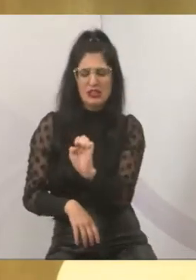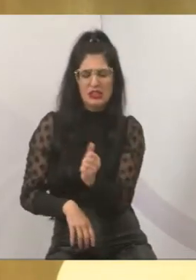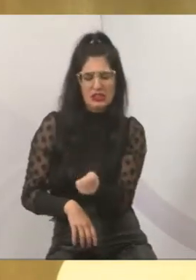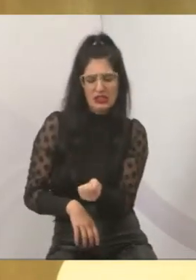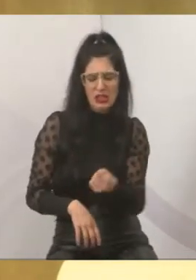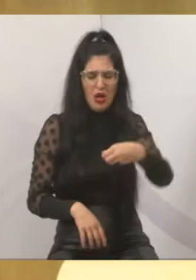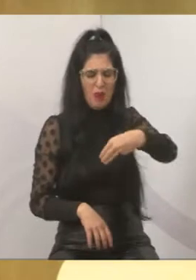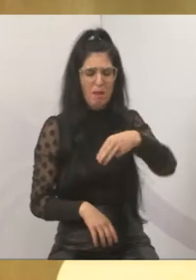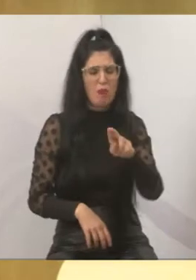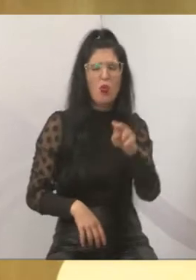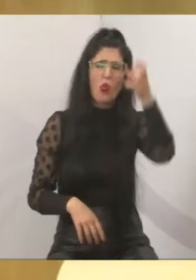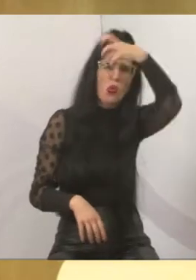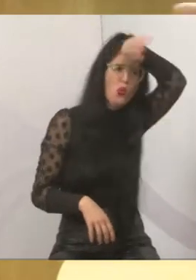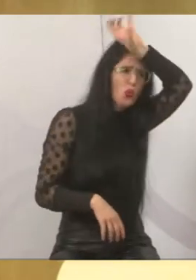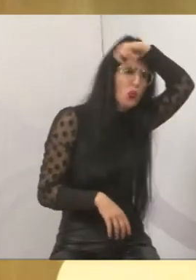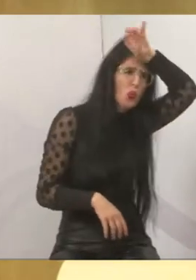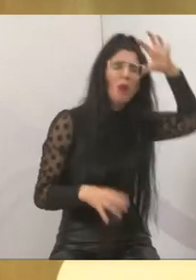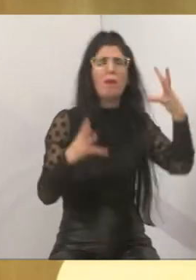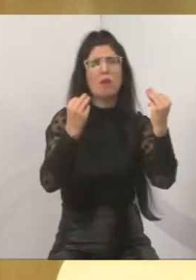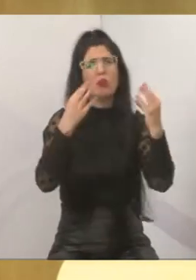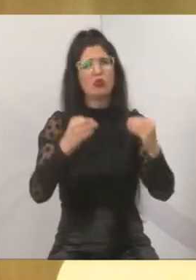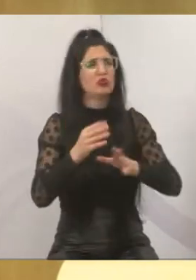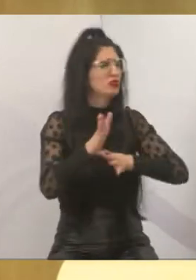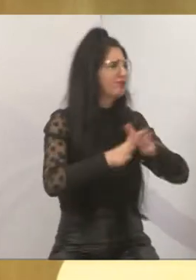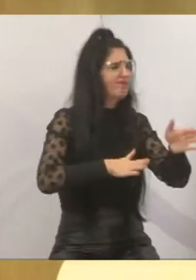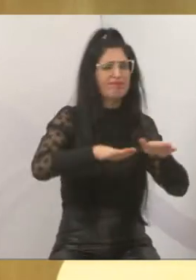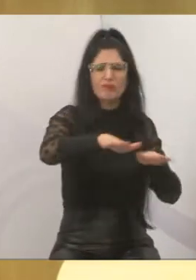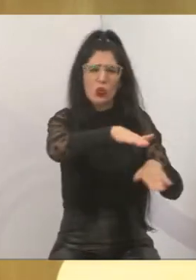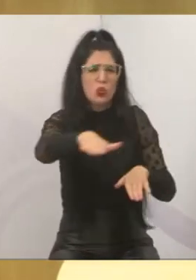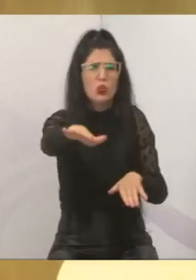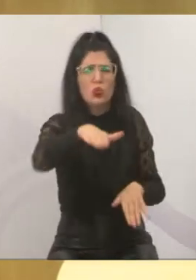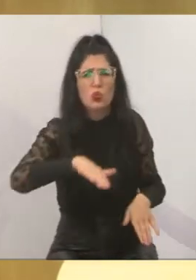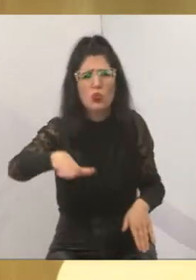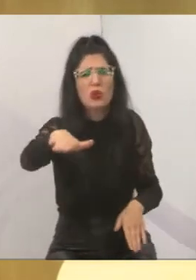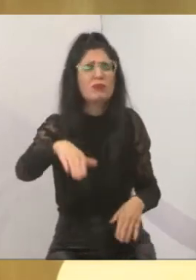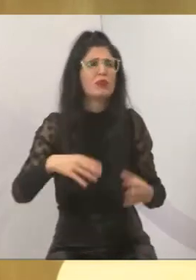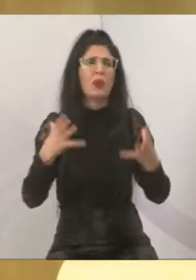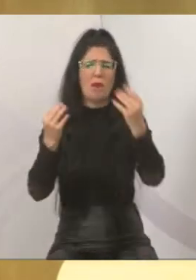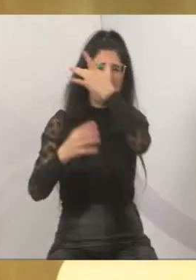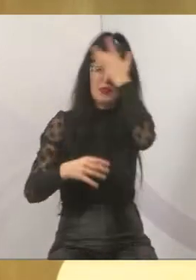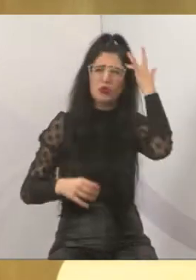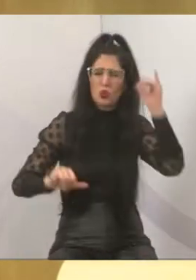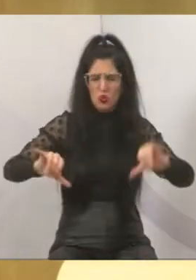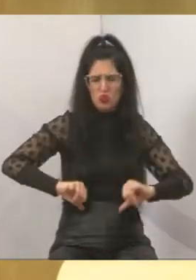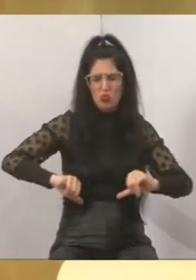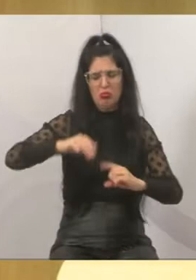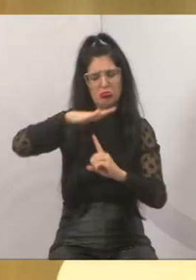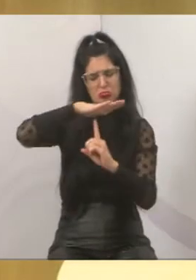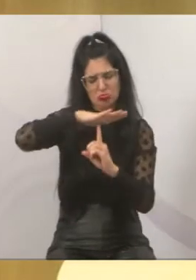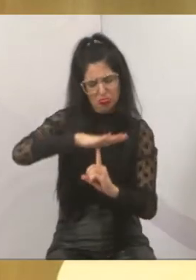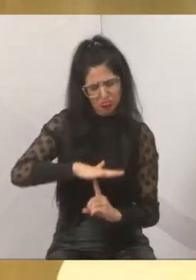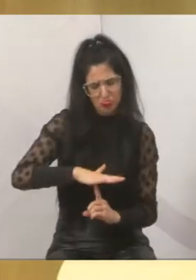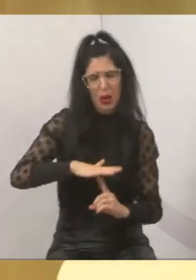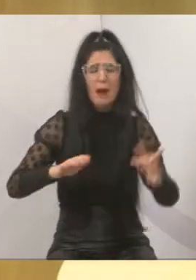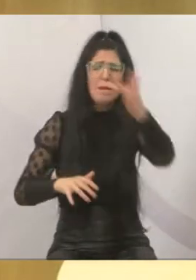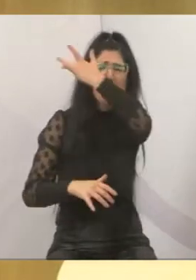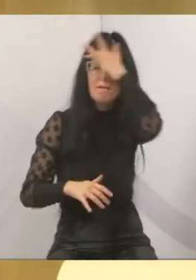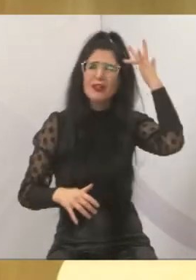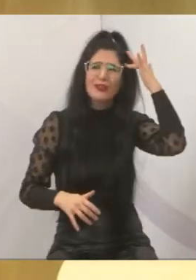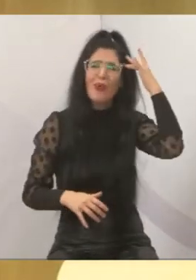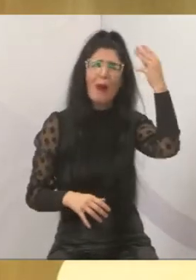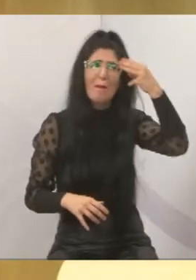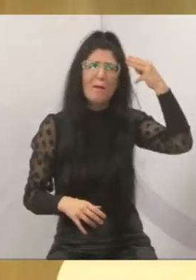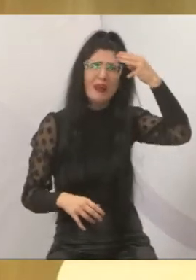de suicídios. Esse efeito de solidão aí, de confinamento, tem um efeito devastador na vida de muitas